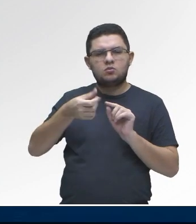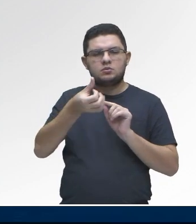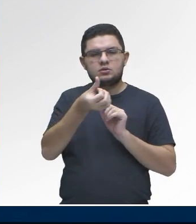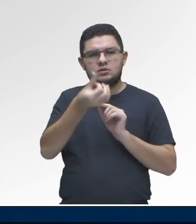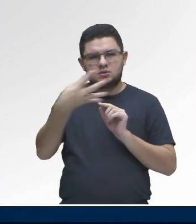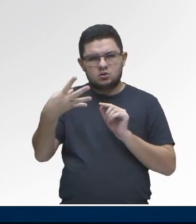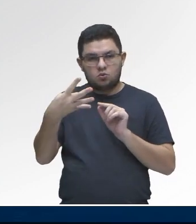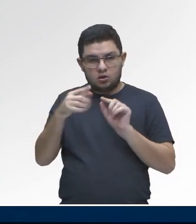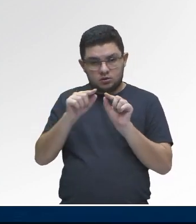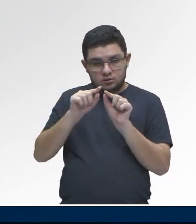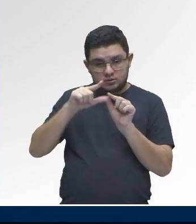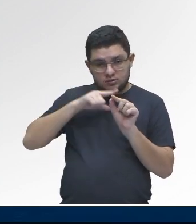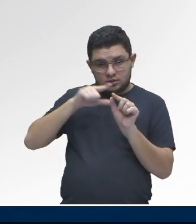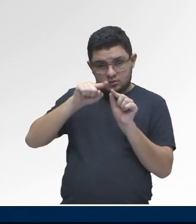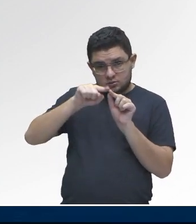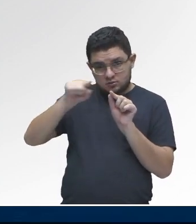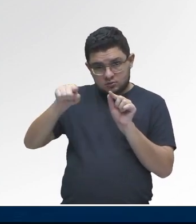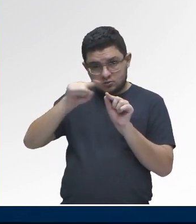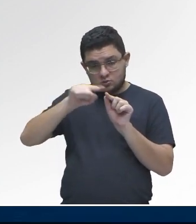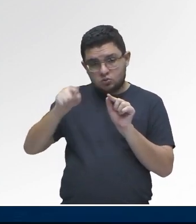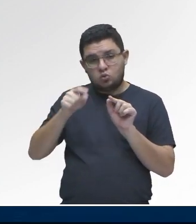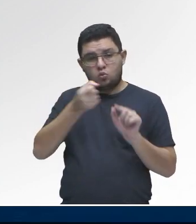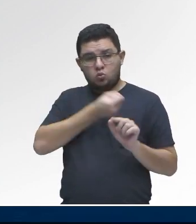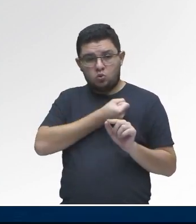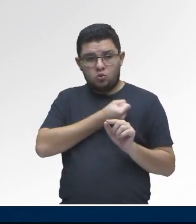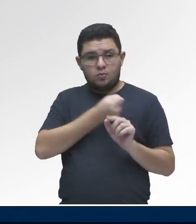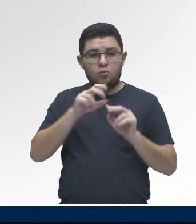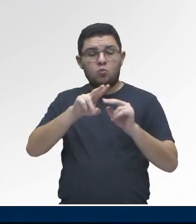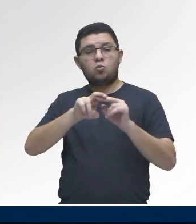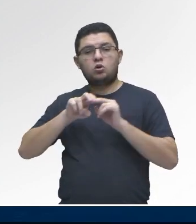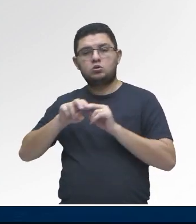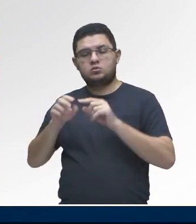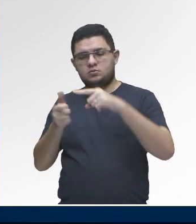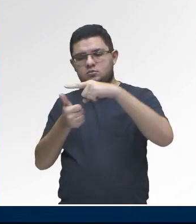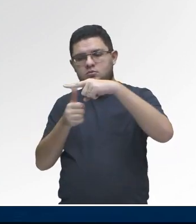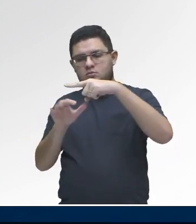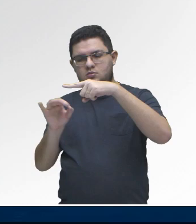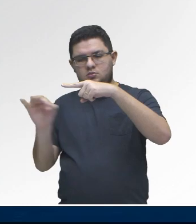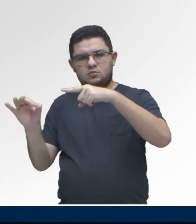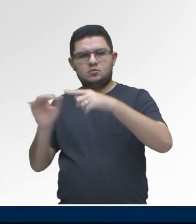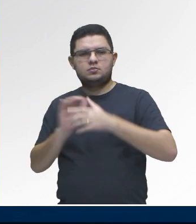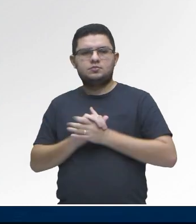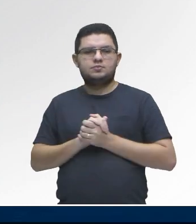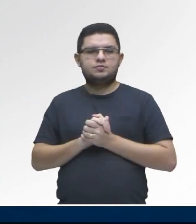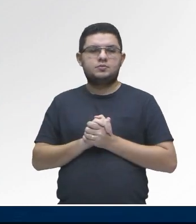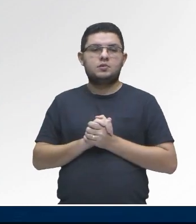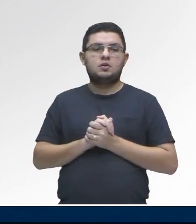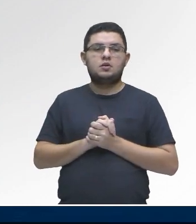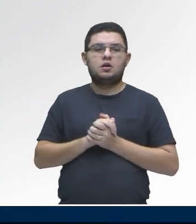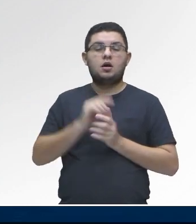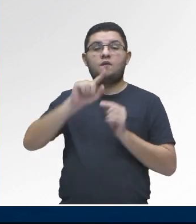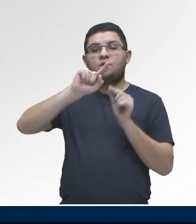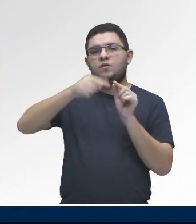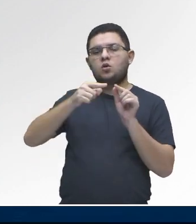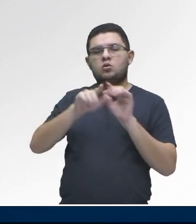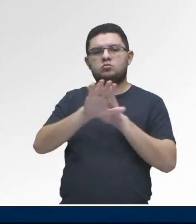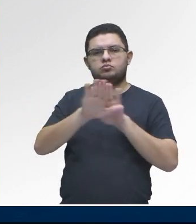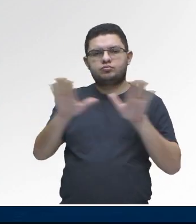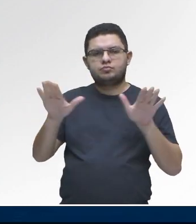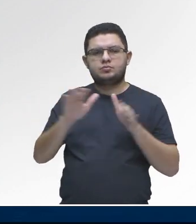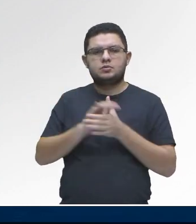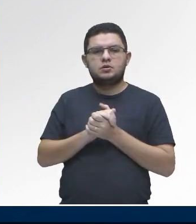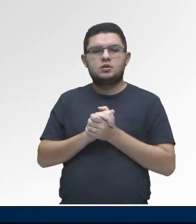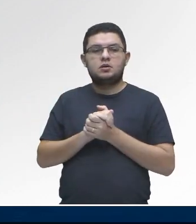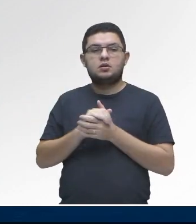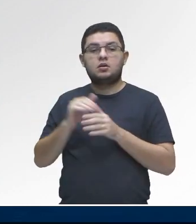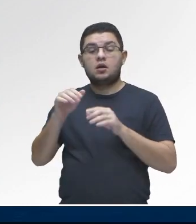17,64. Só que vai ficar o quê? Vai ficar raiz em cima, vai ficar raiz quadrada em